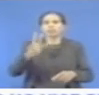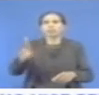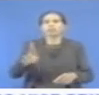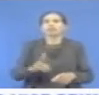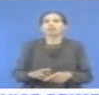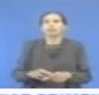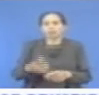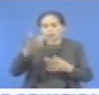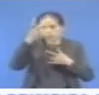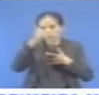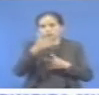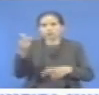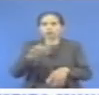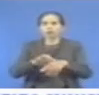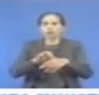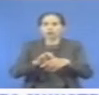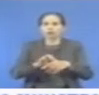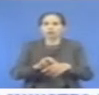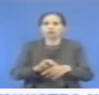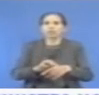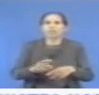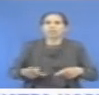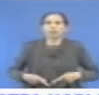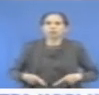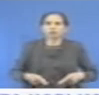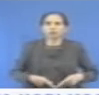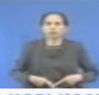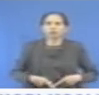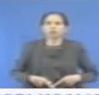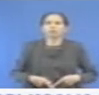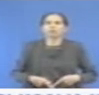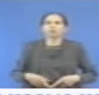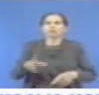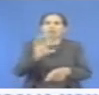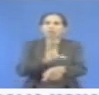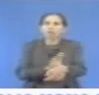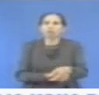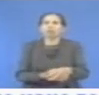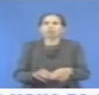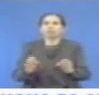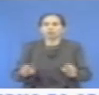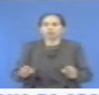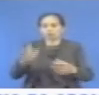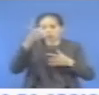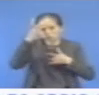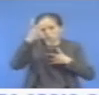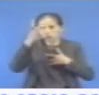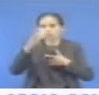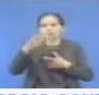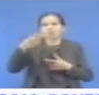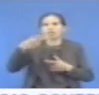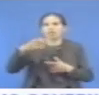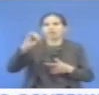né, resista maculit, diabetes, cancro ran, malnutrição no moras HIV sida.